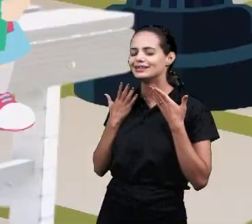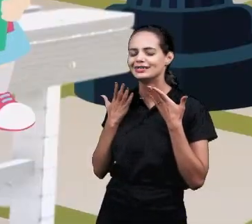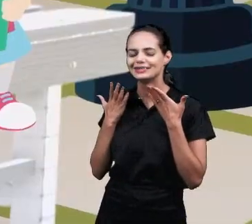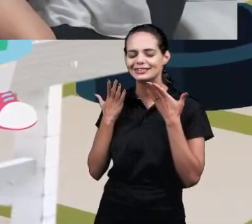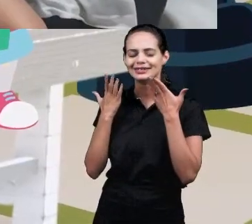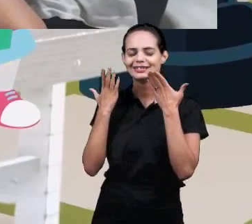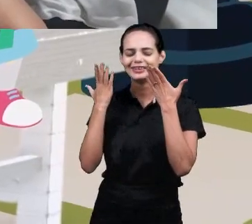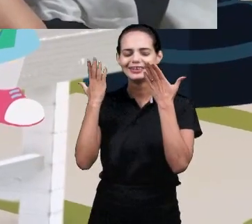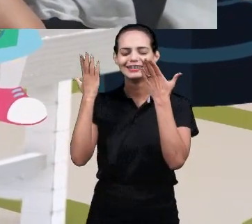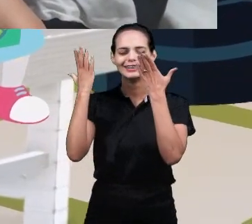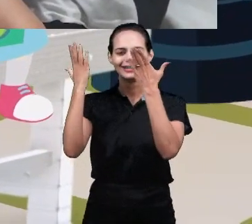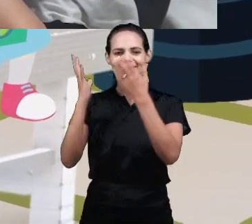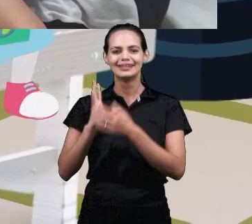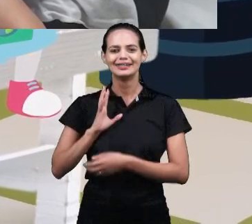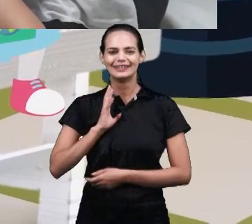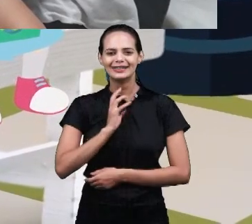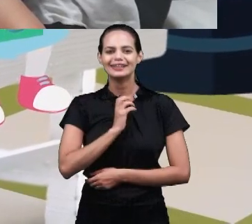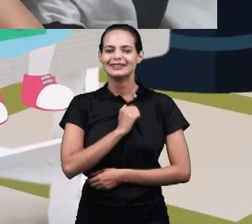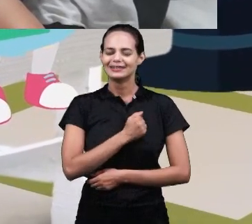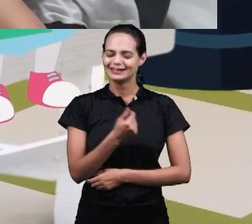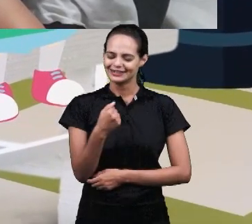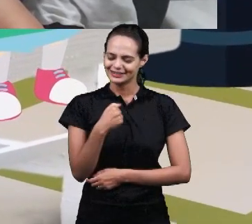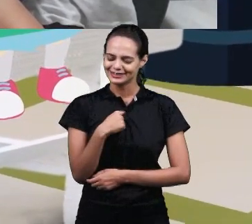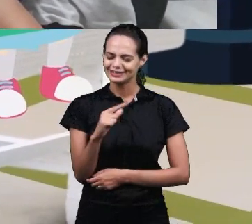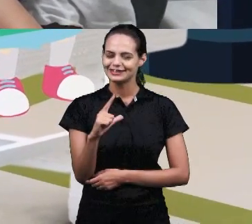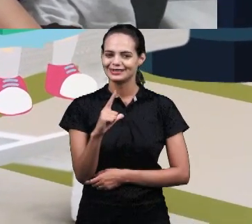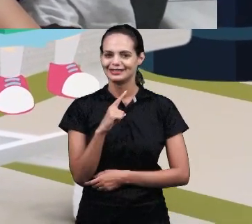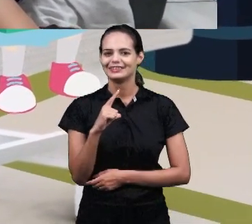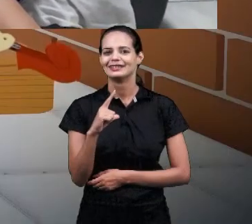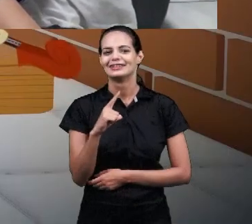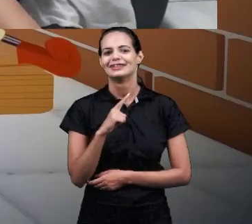do amor que há dentro de mim.